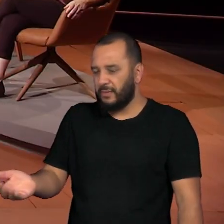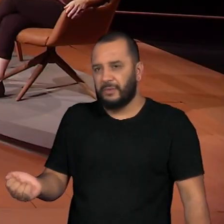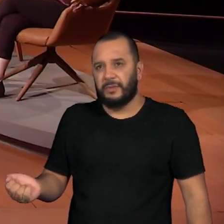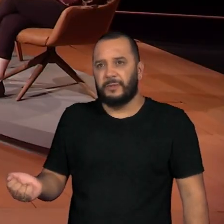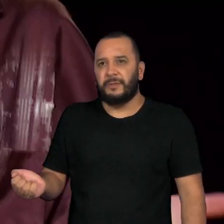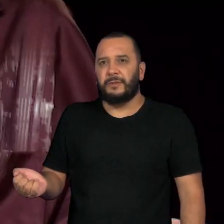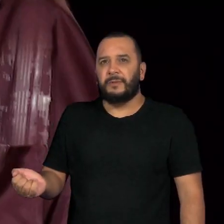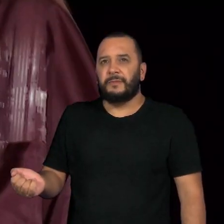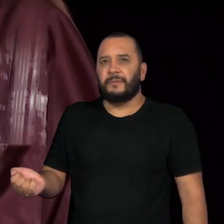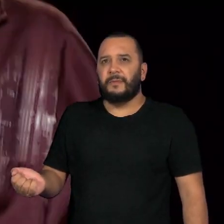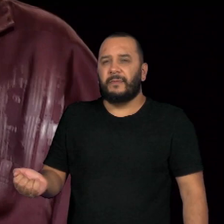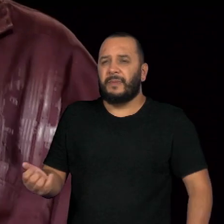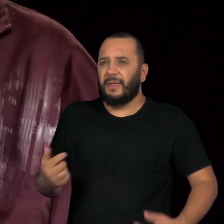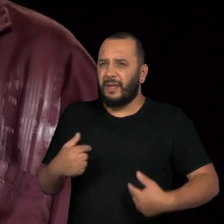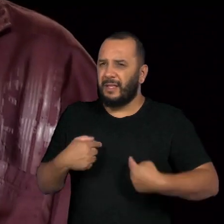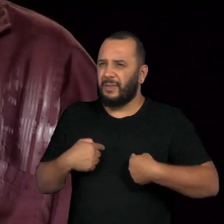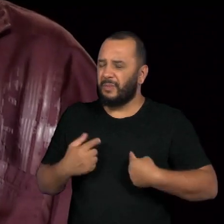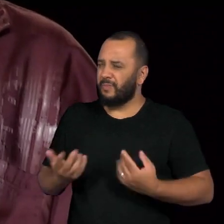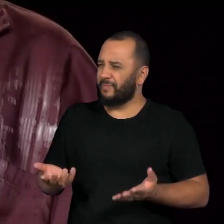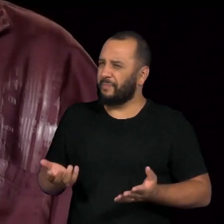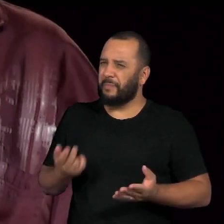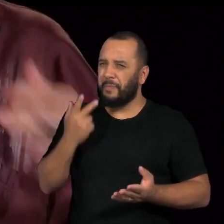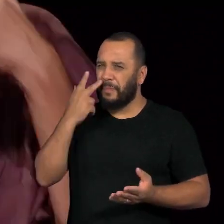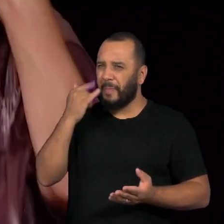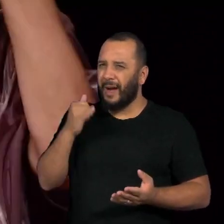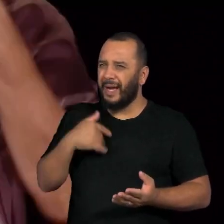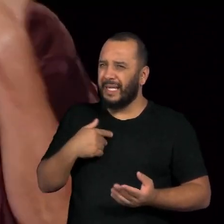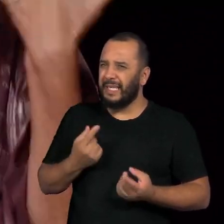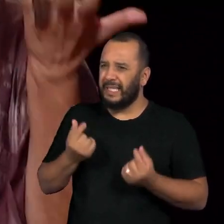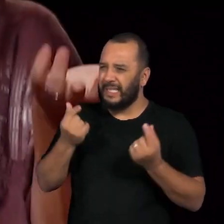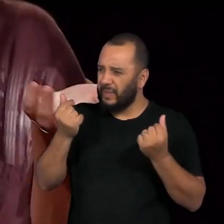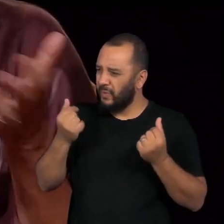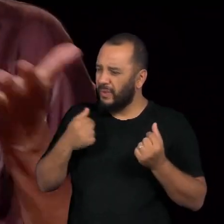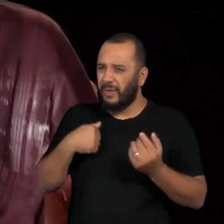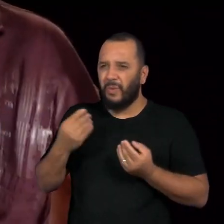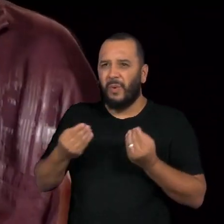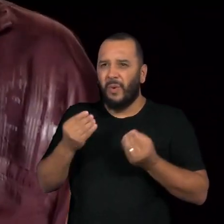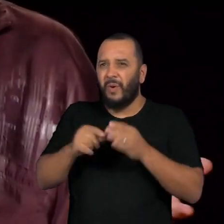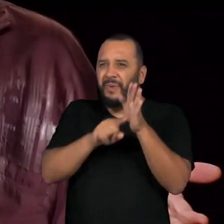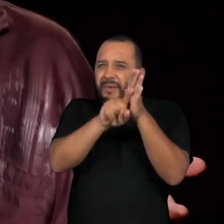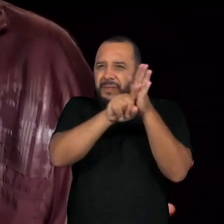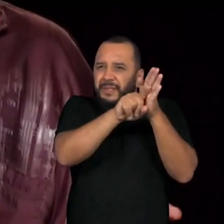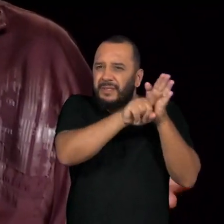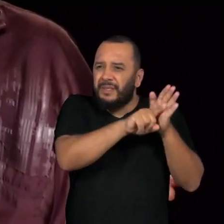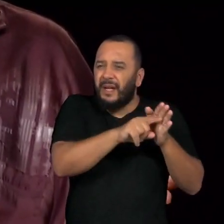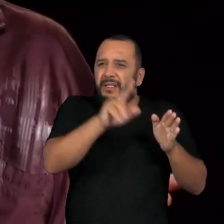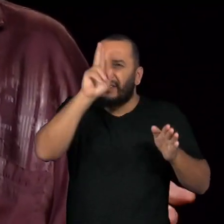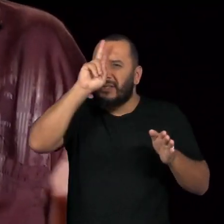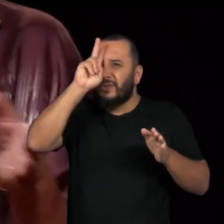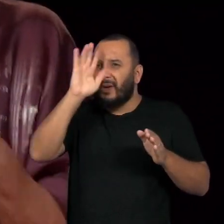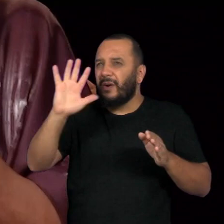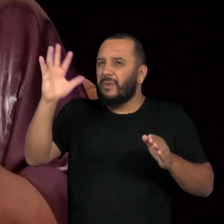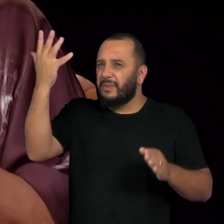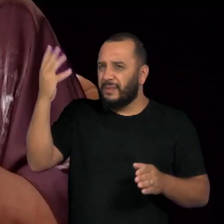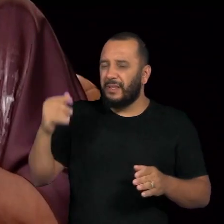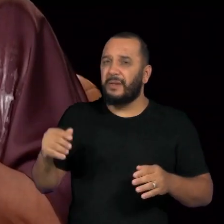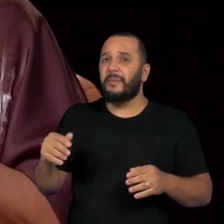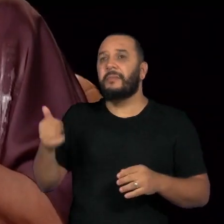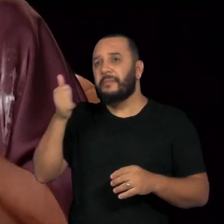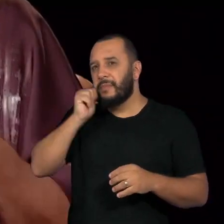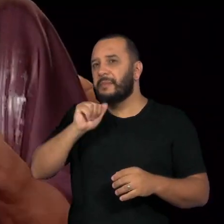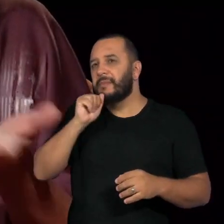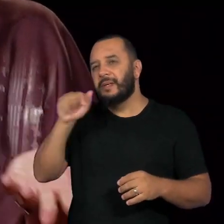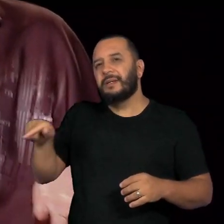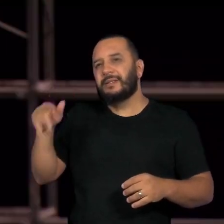E aí, depois, né, passou, eu tentei descobrir com os tios que história é essa que aconteceu, né? Certamente a minha mãe